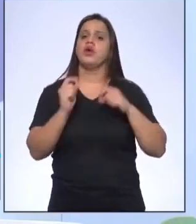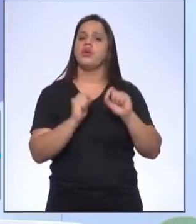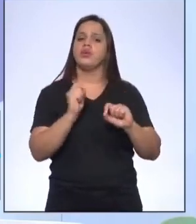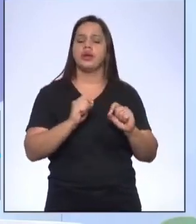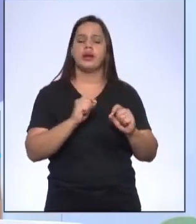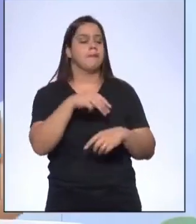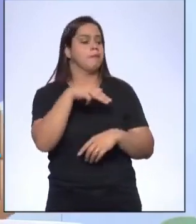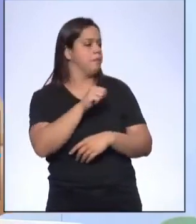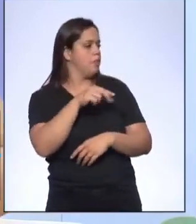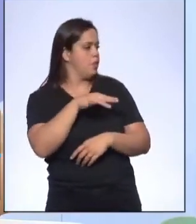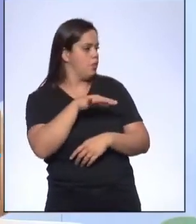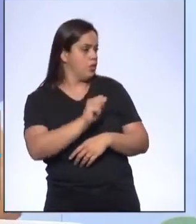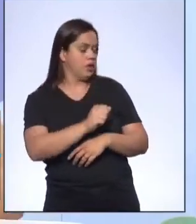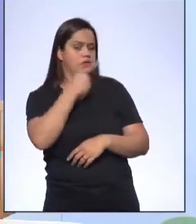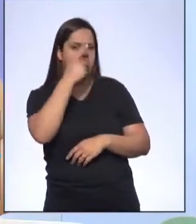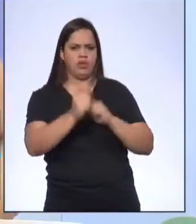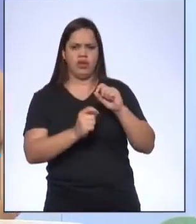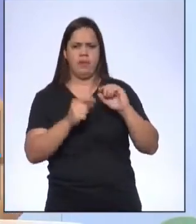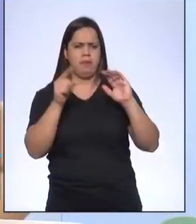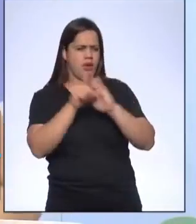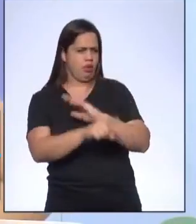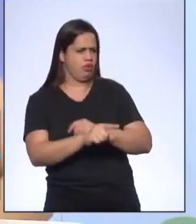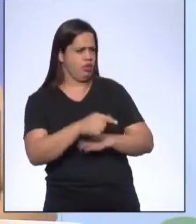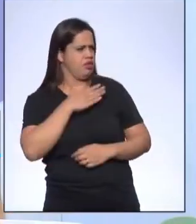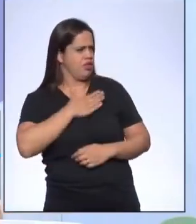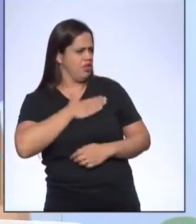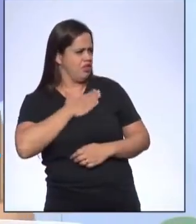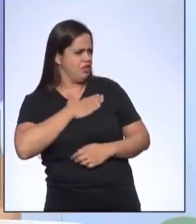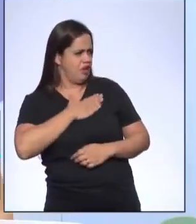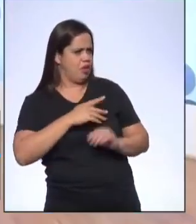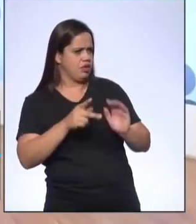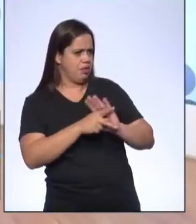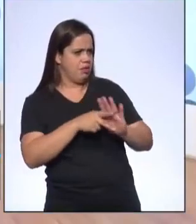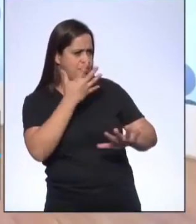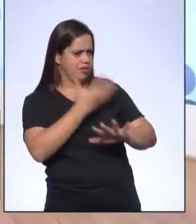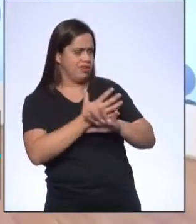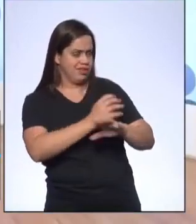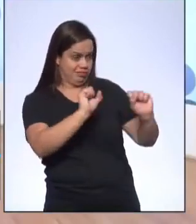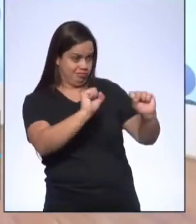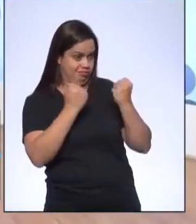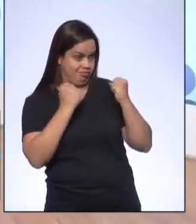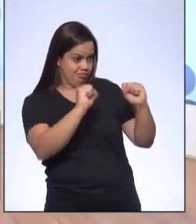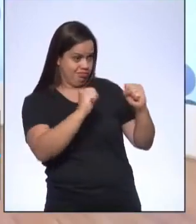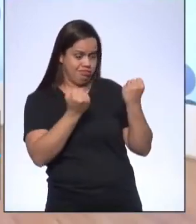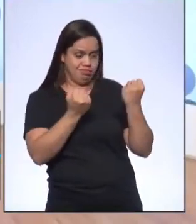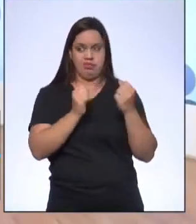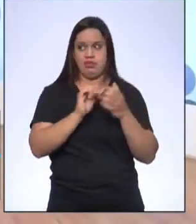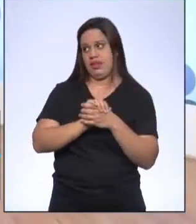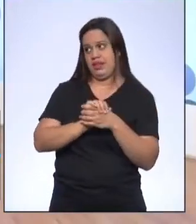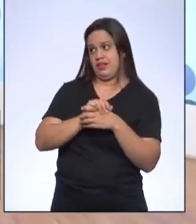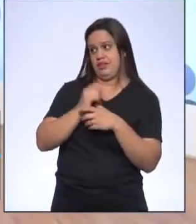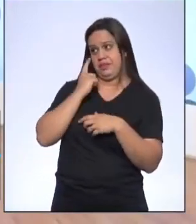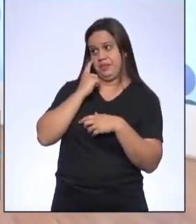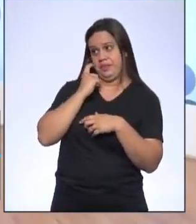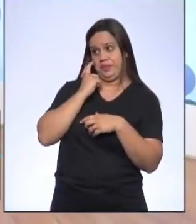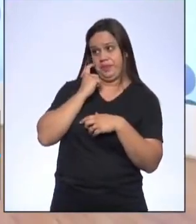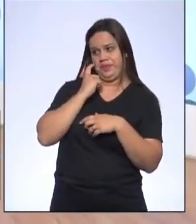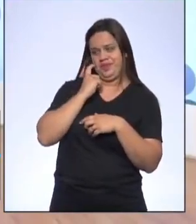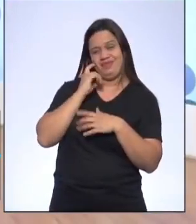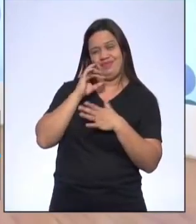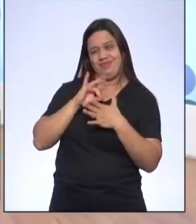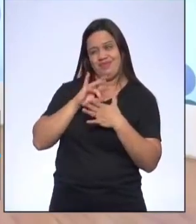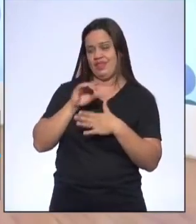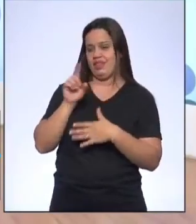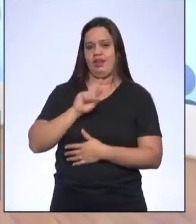se eu falo para você assim, você gosta da disciplina de educação física? Ai, sinceramente, gente, não.